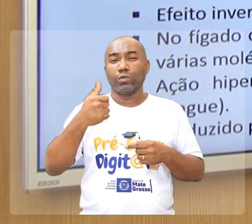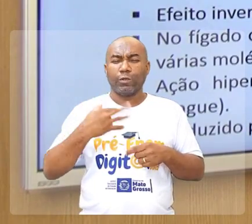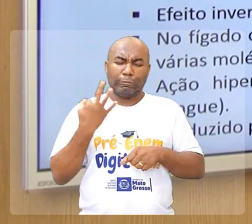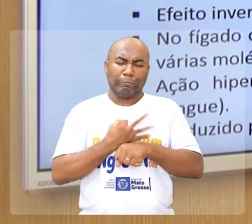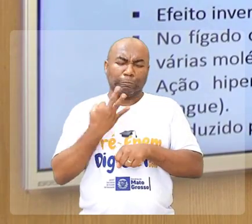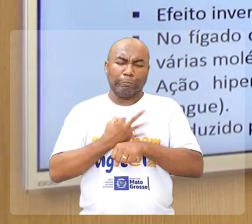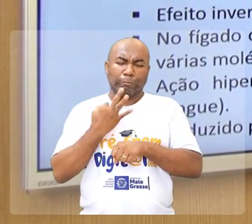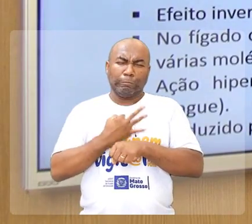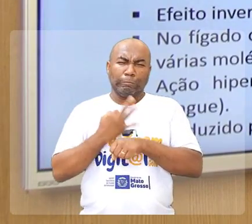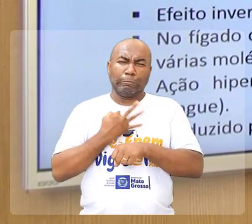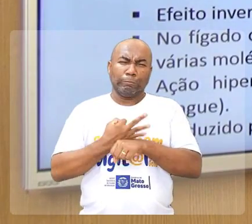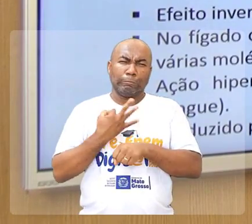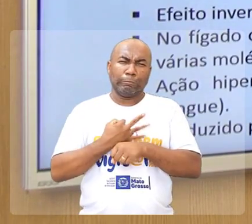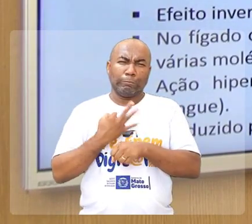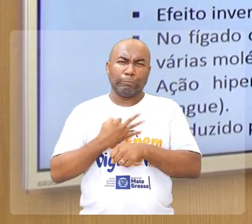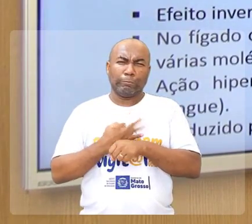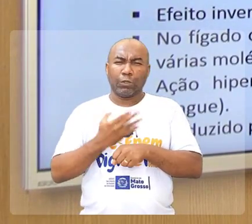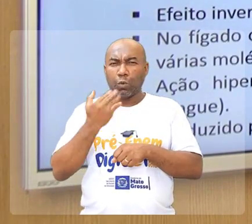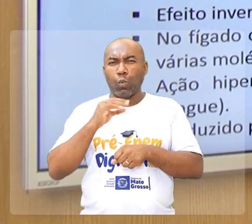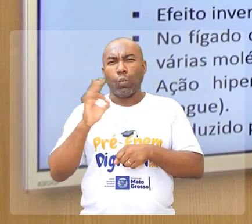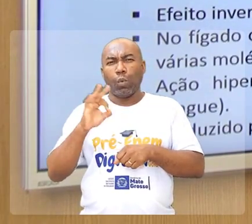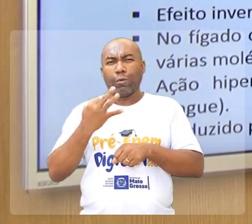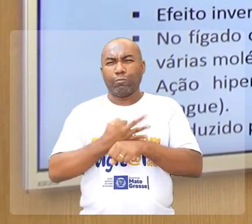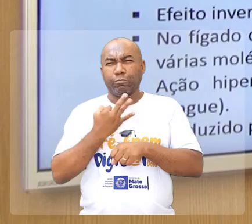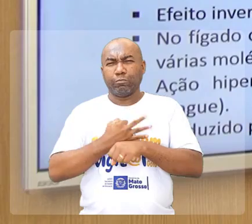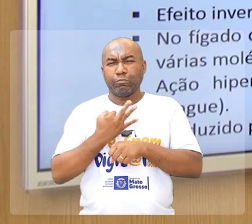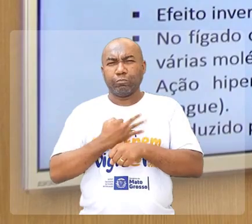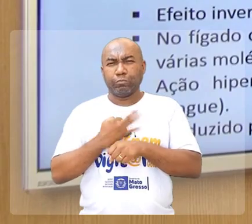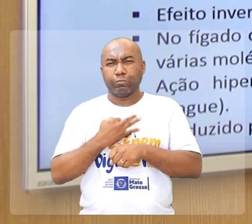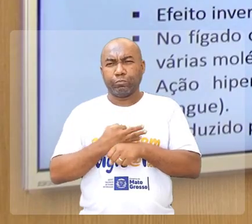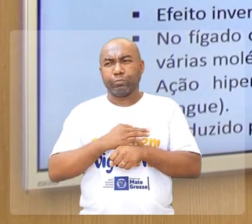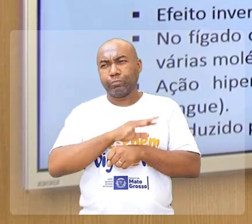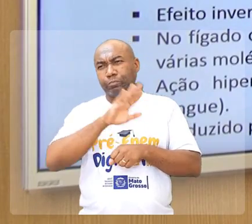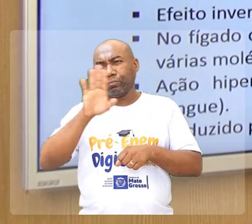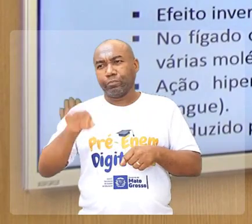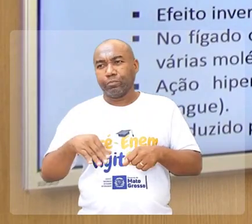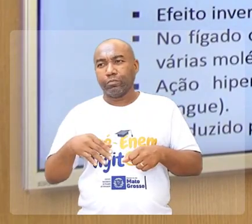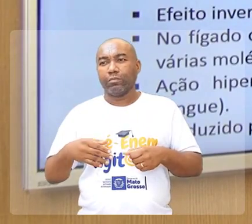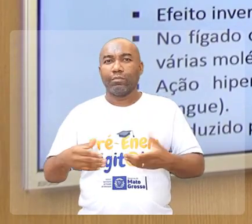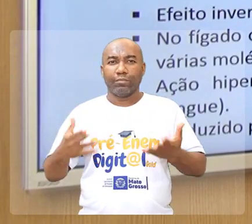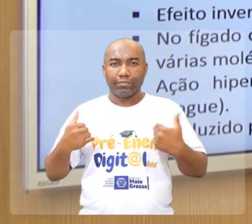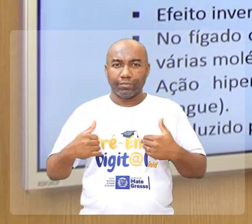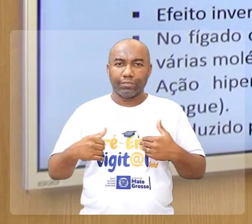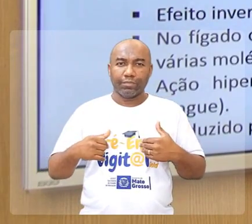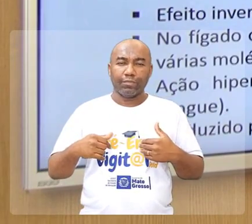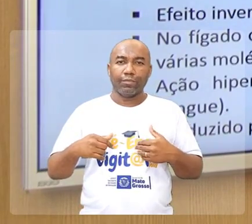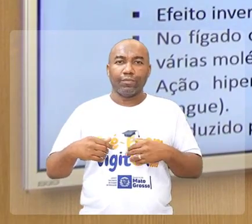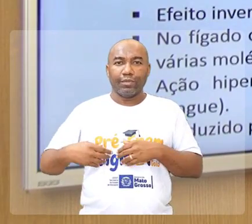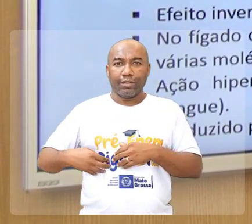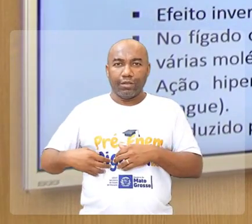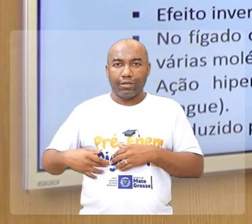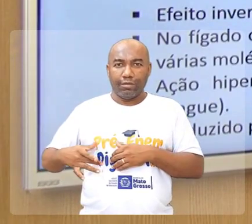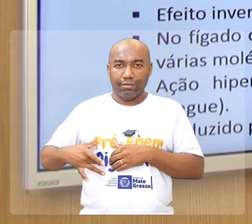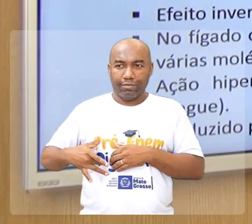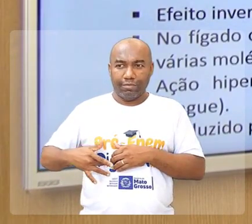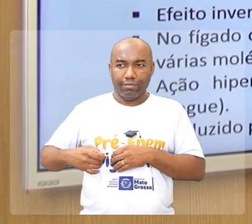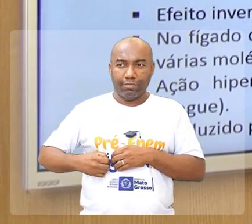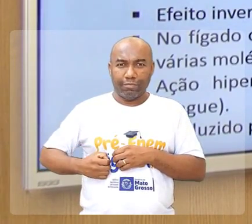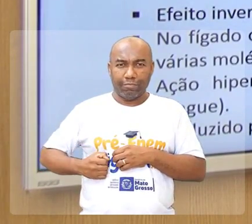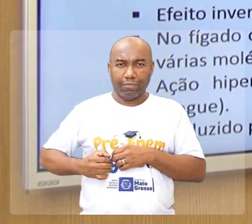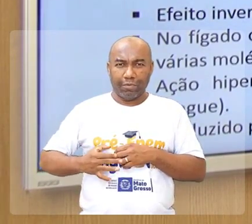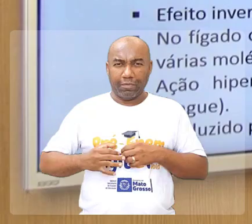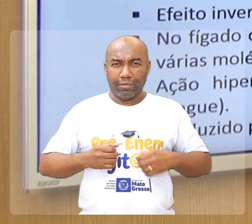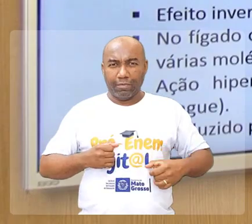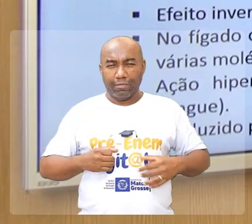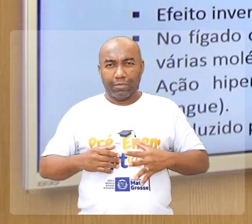jejum. Se você ficar por 12 horas em jejum, o mesmo pâncreas vai liberar através das